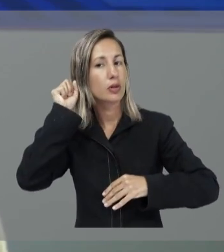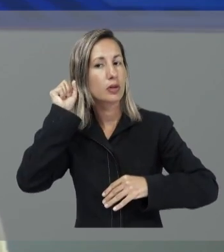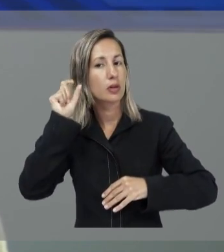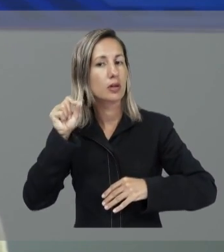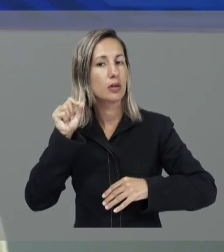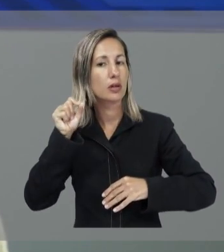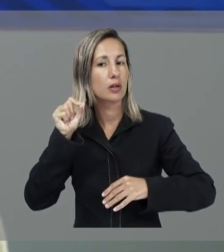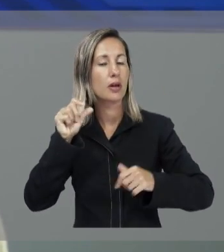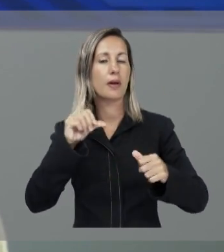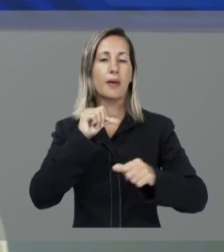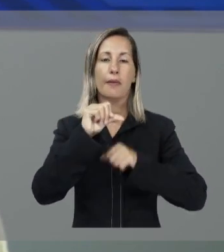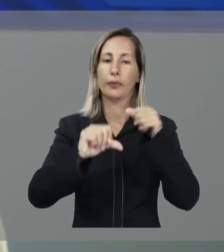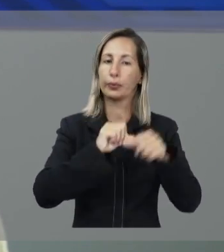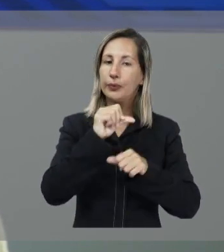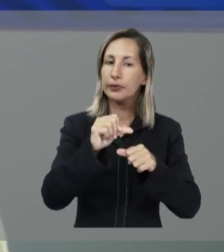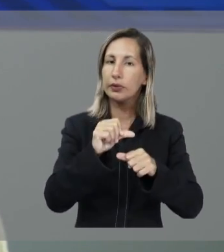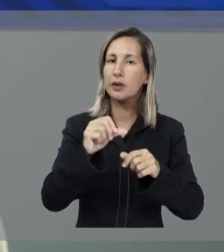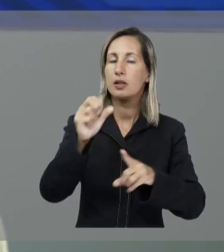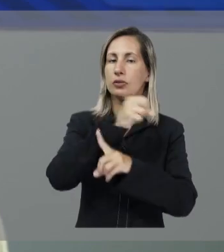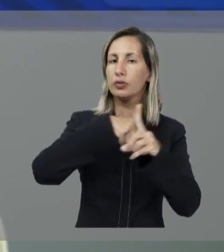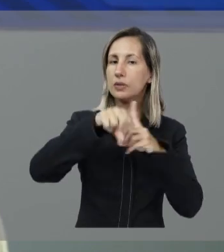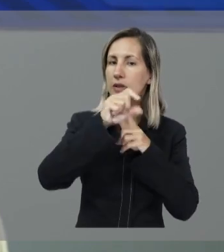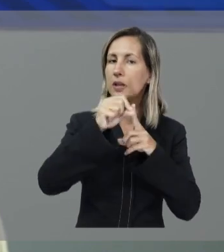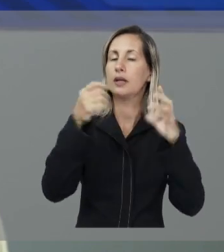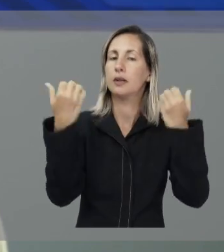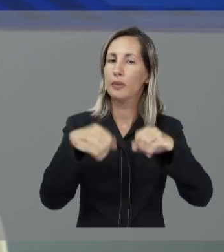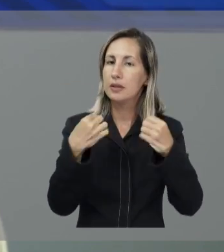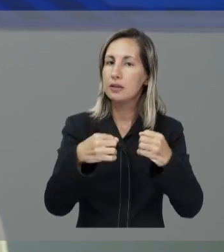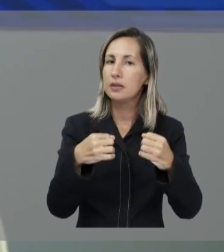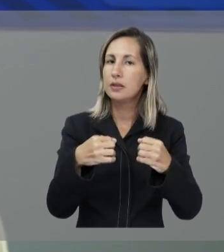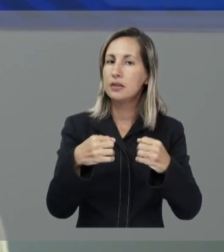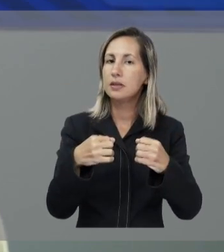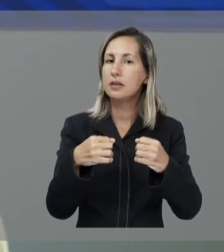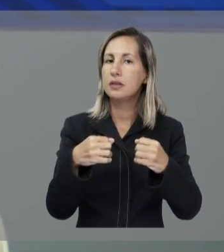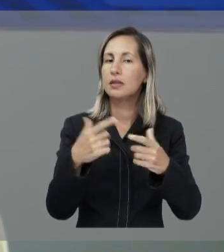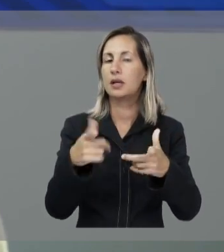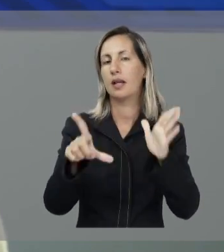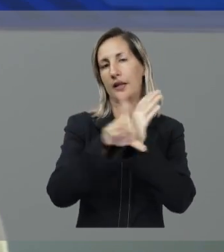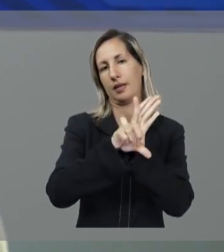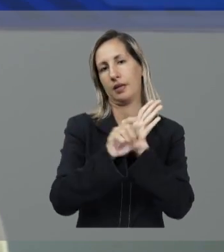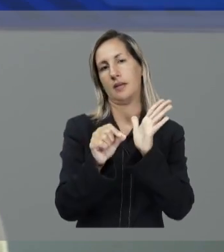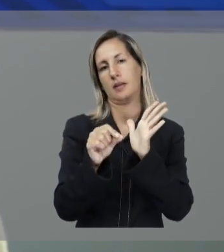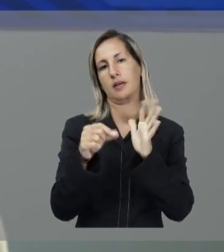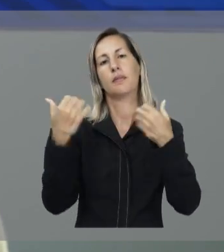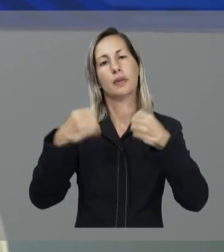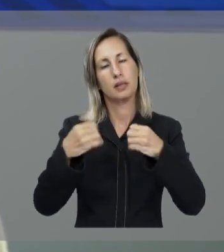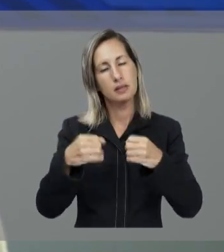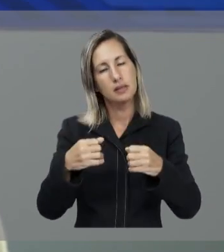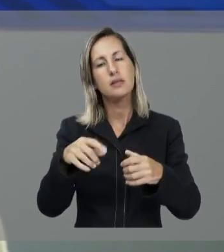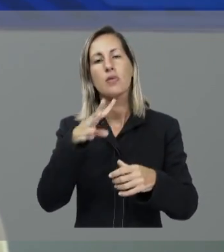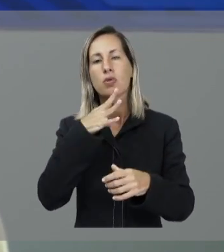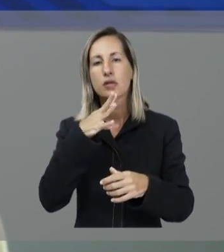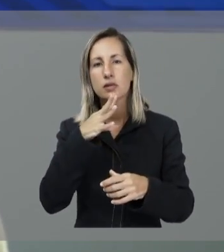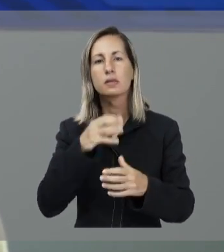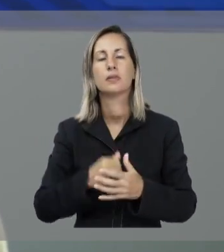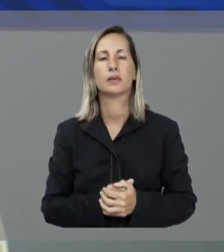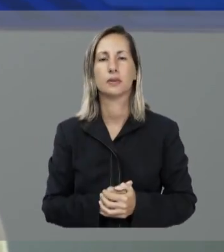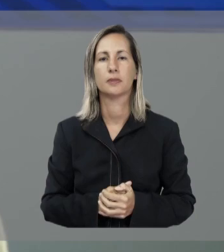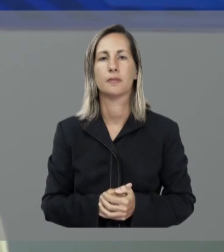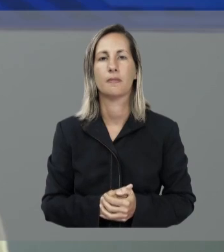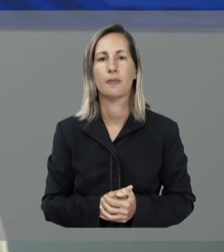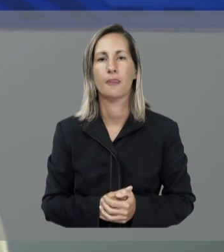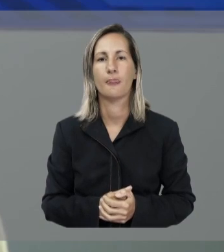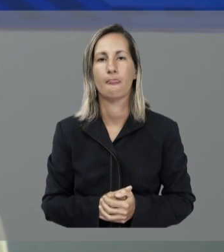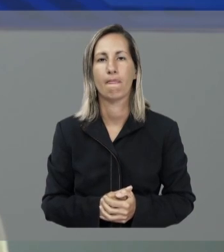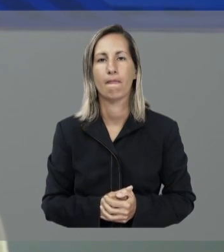ouvir aquilo que a sociedade está pedindo, precisa, e você transformar aquilo em lei, você precisa ter essa habilidade, precisa ter esse conhecimento, né?